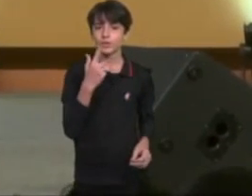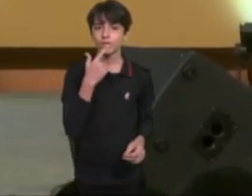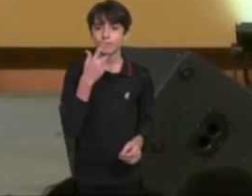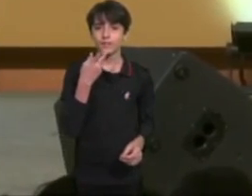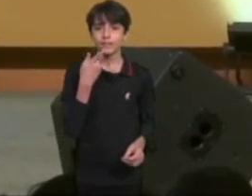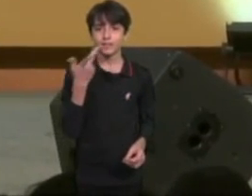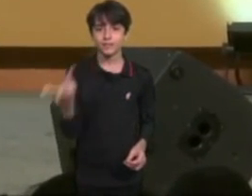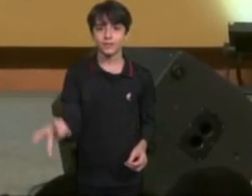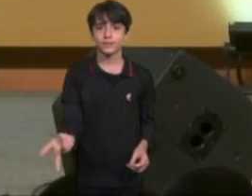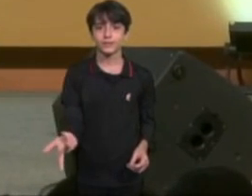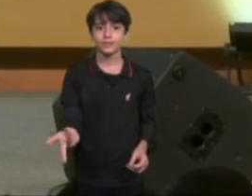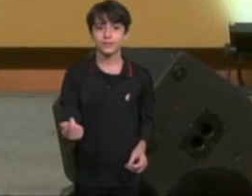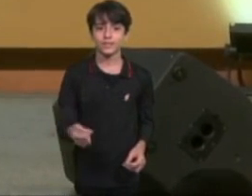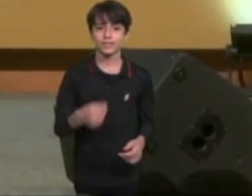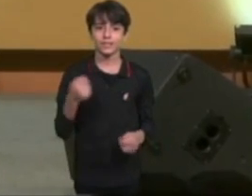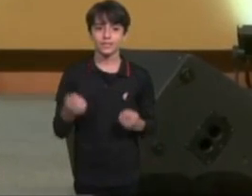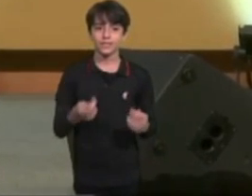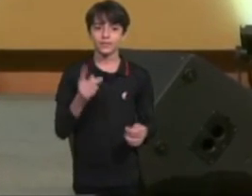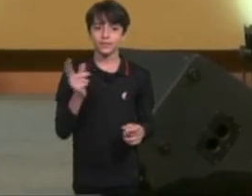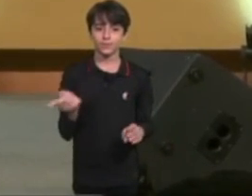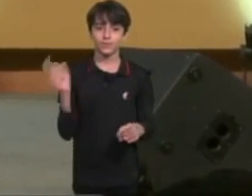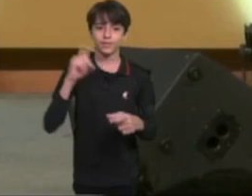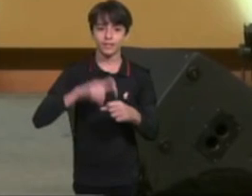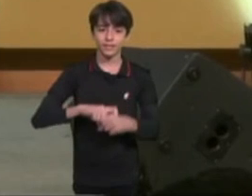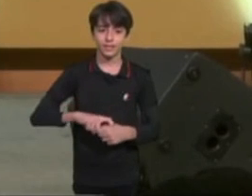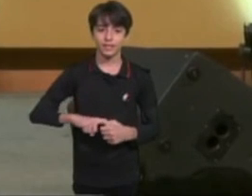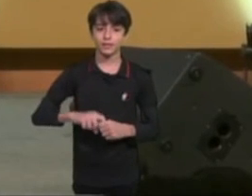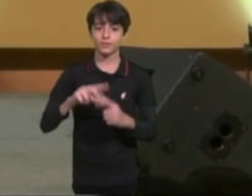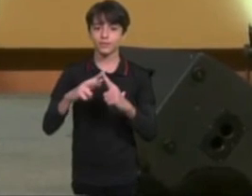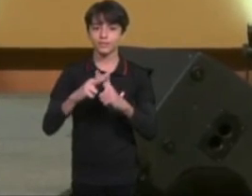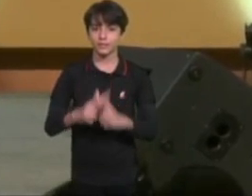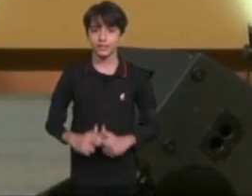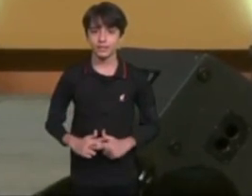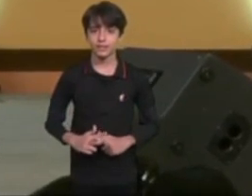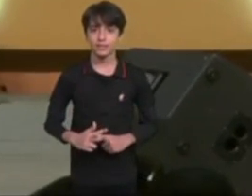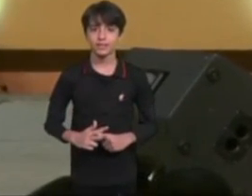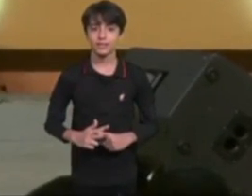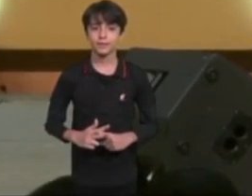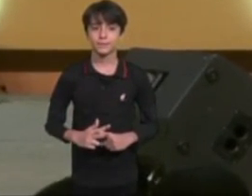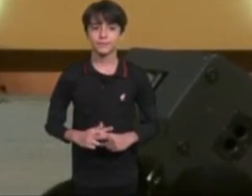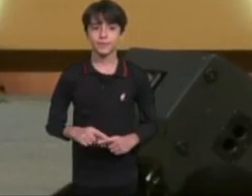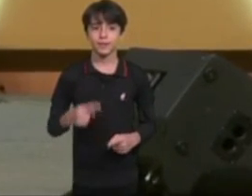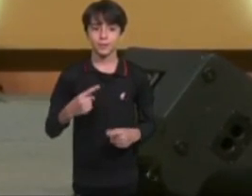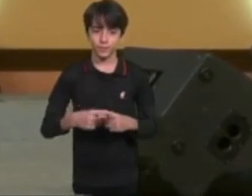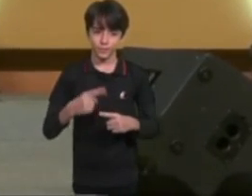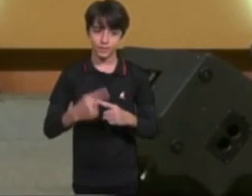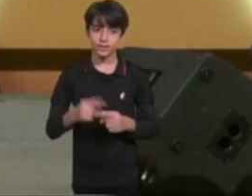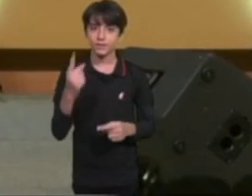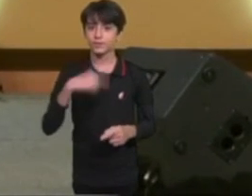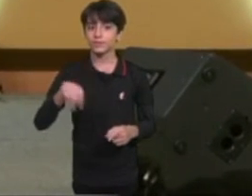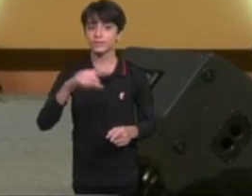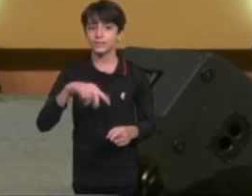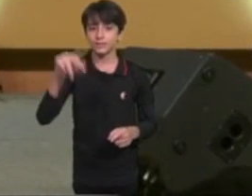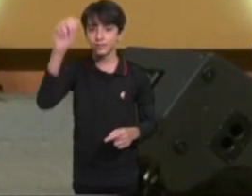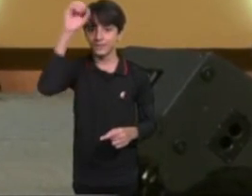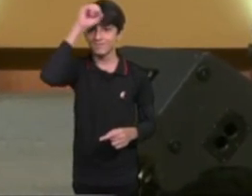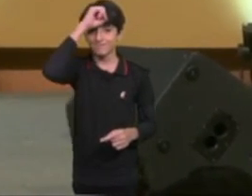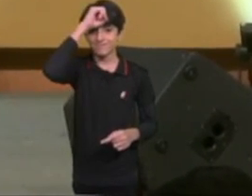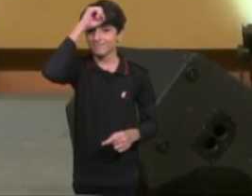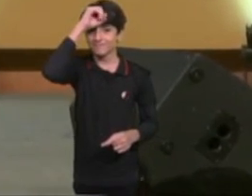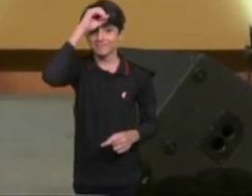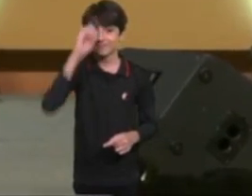se você precisa voltar você precisa consertar é porque você não é inocente